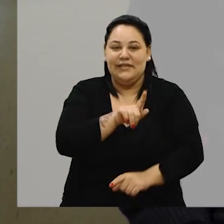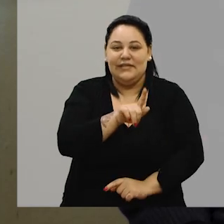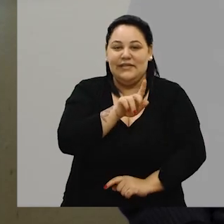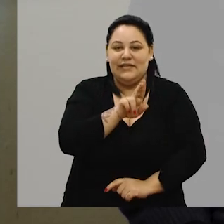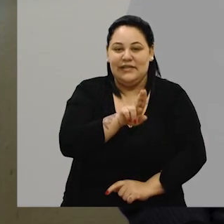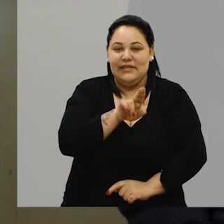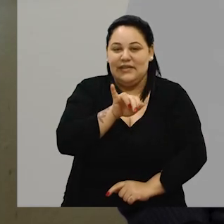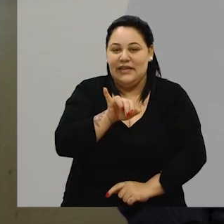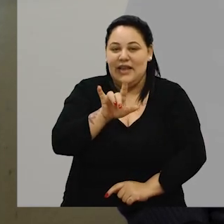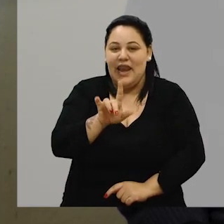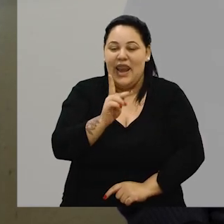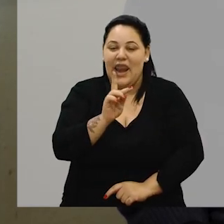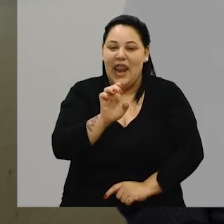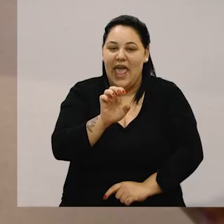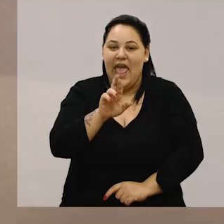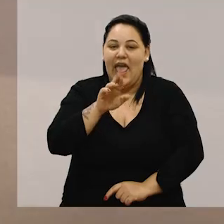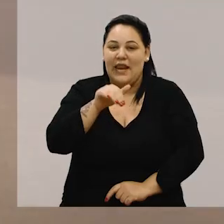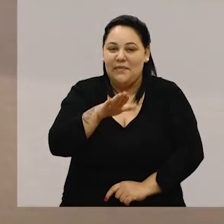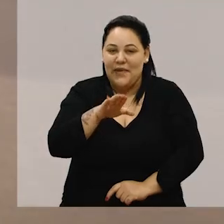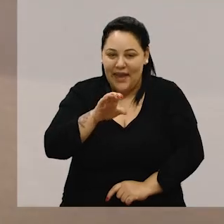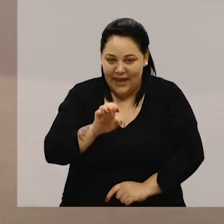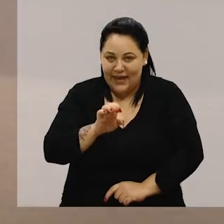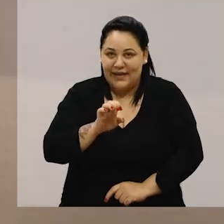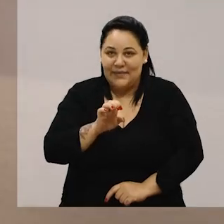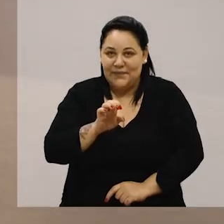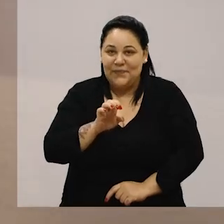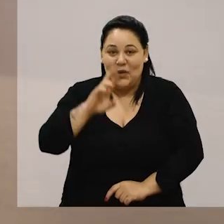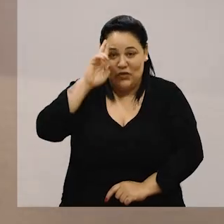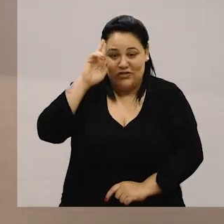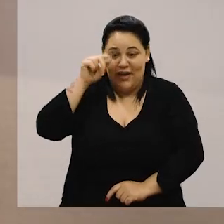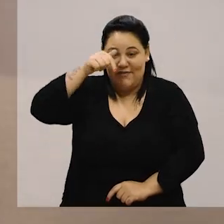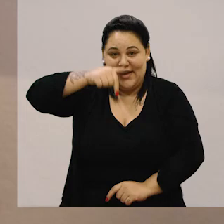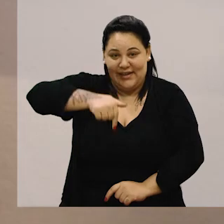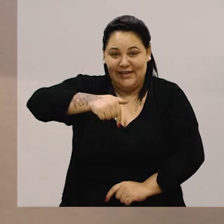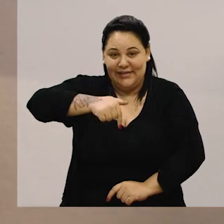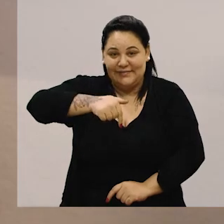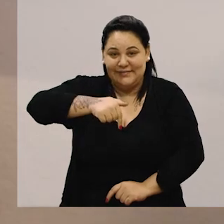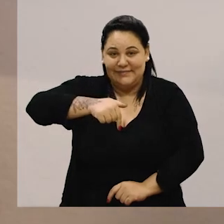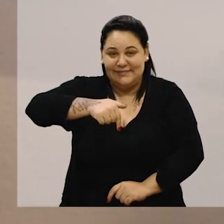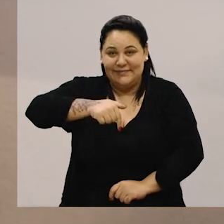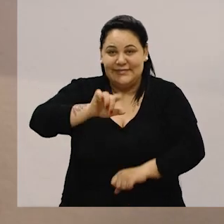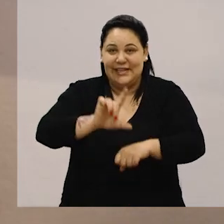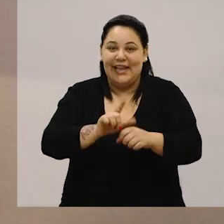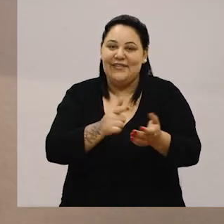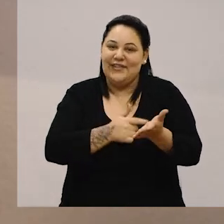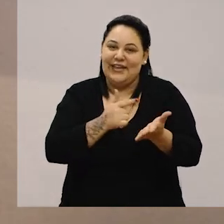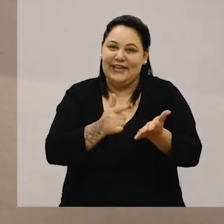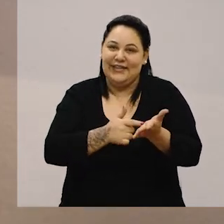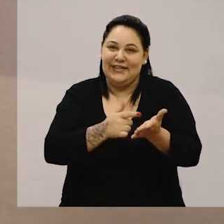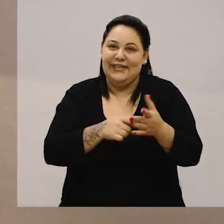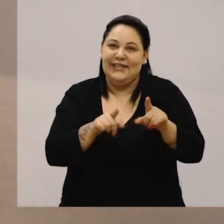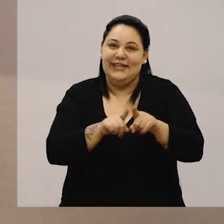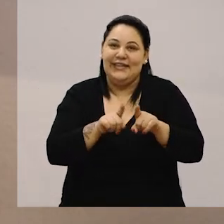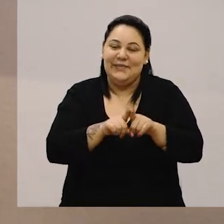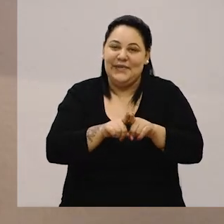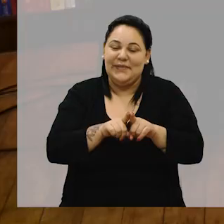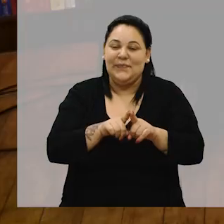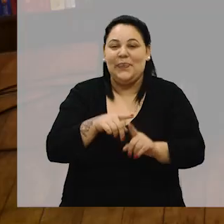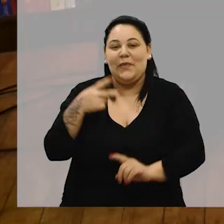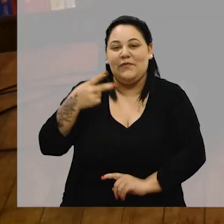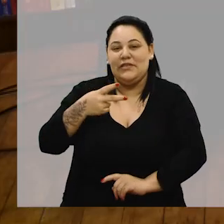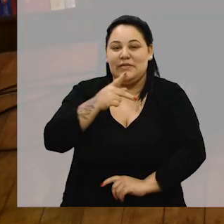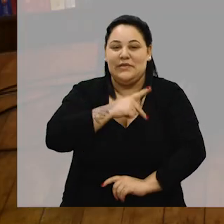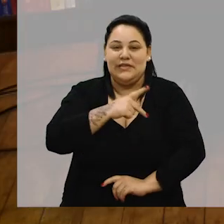proprietário aqui da livraria do Arco da Velha, ele que também é vice-presidente do Conselho Municipal de Cultura aqui de Caxias do